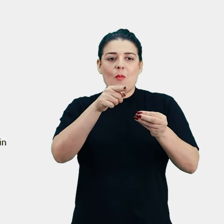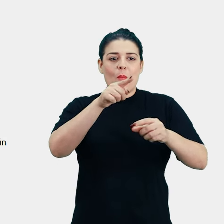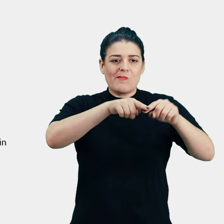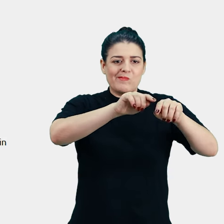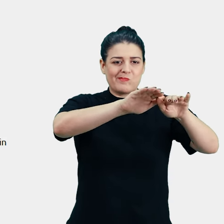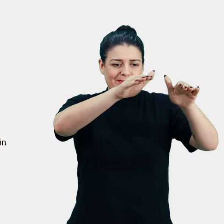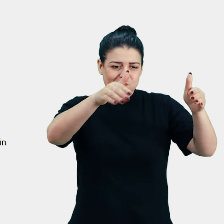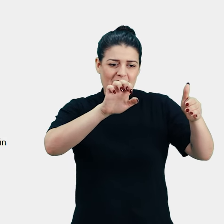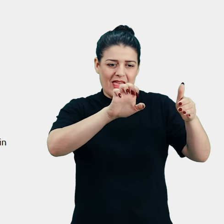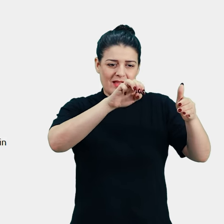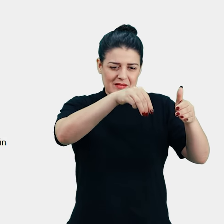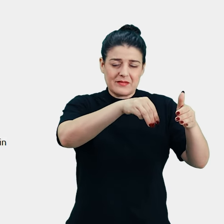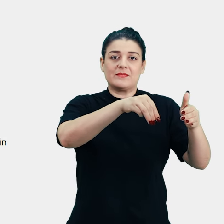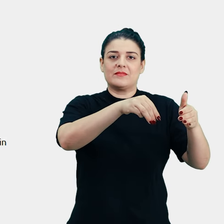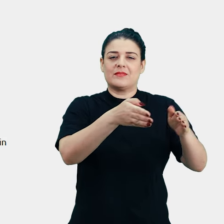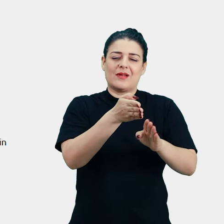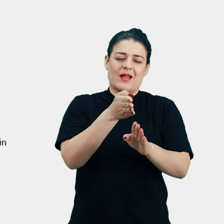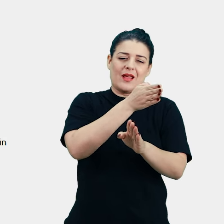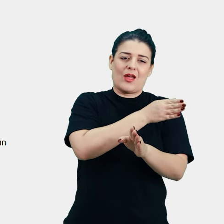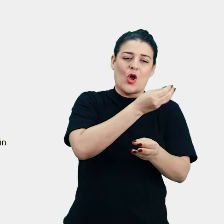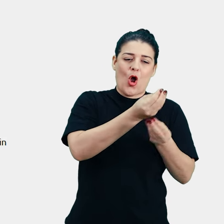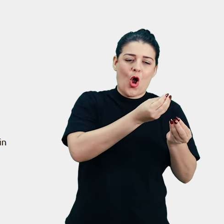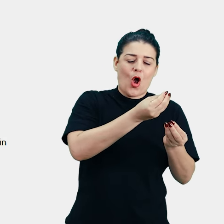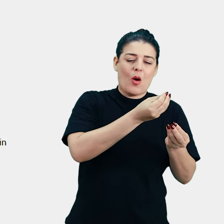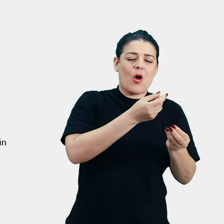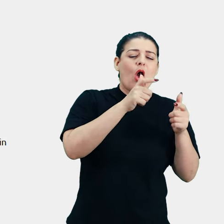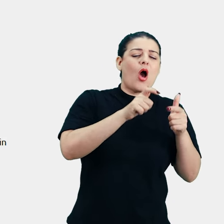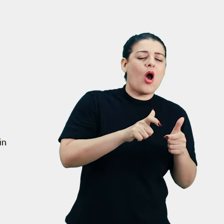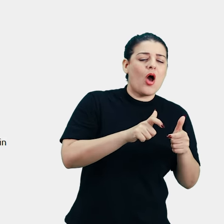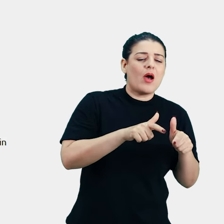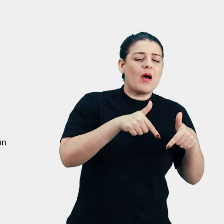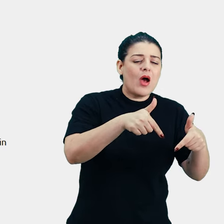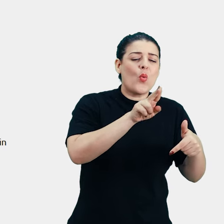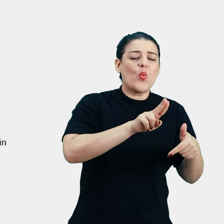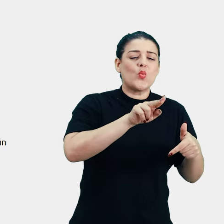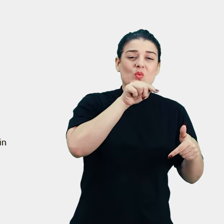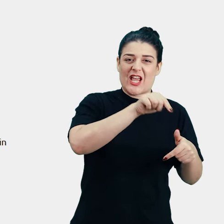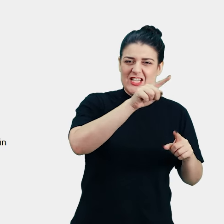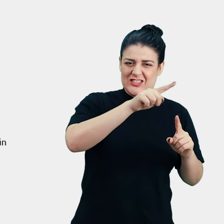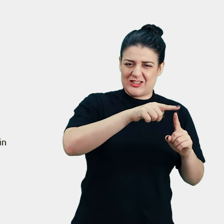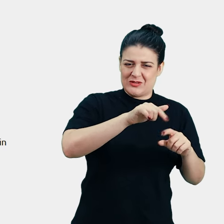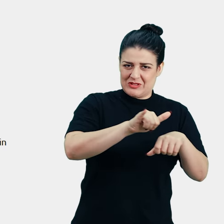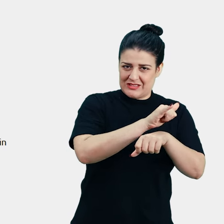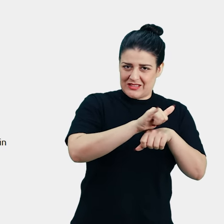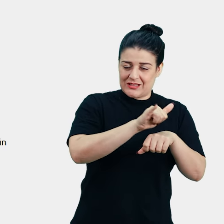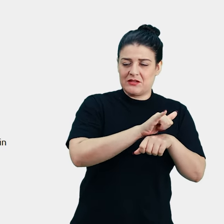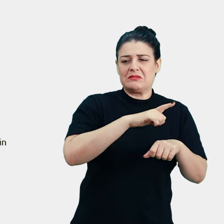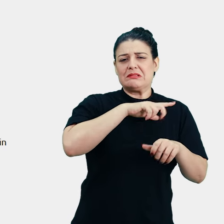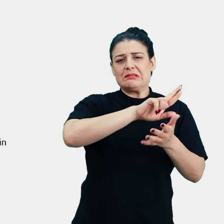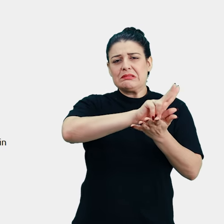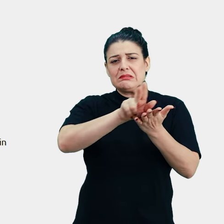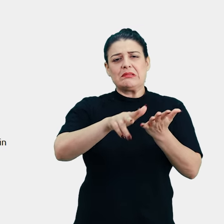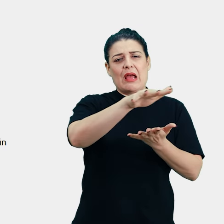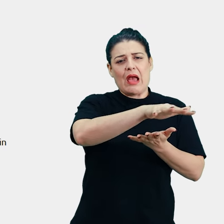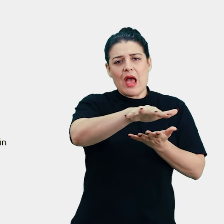de massas, né? A gente começou lá desde a aplicação, onde a gente aplica, onde a gente utiliza a espectrometria de massas, as diferentes